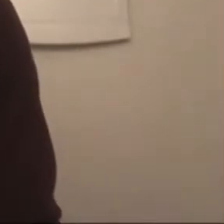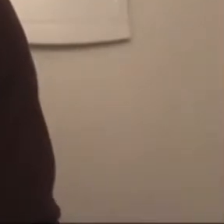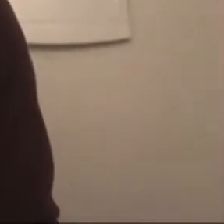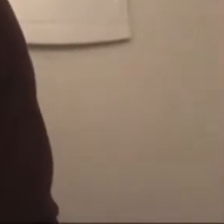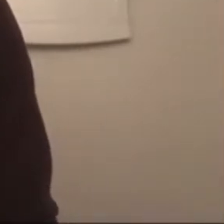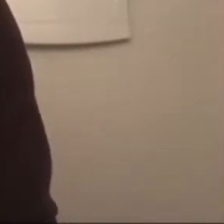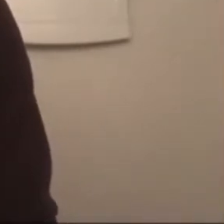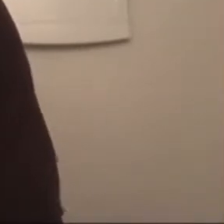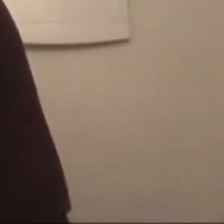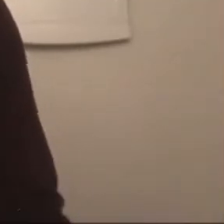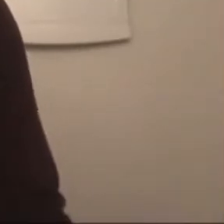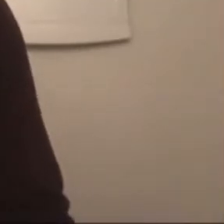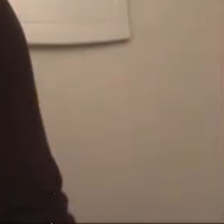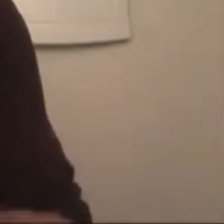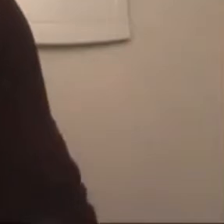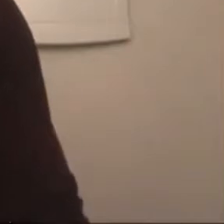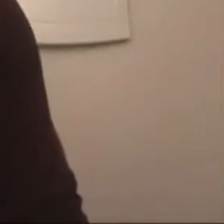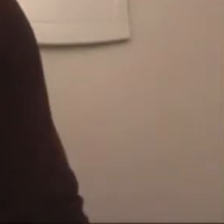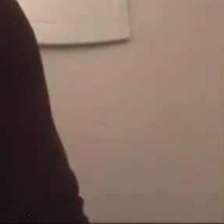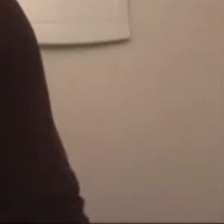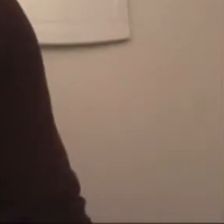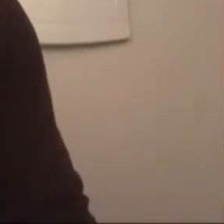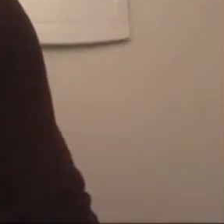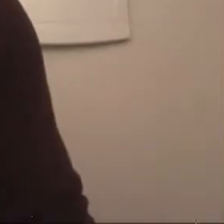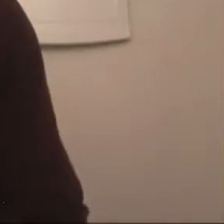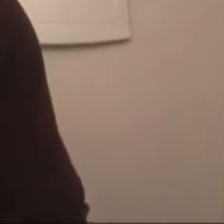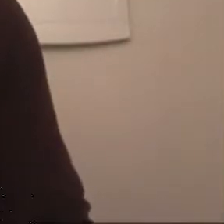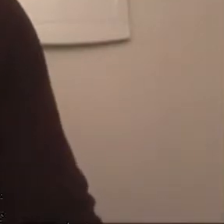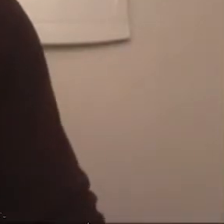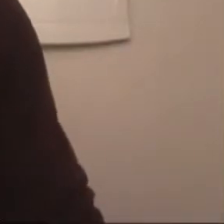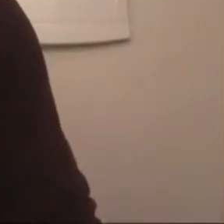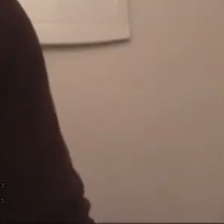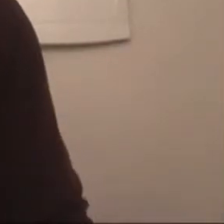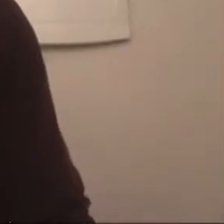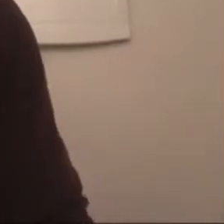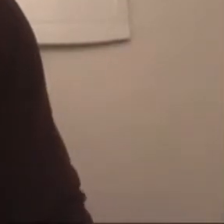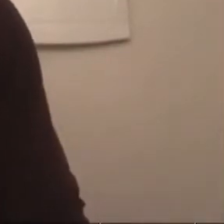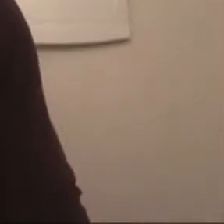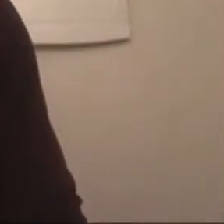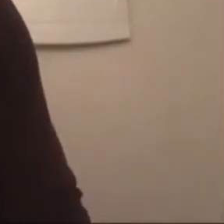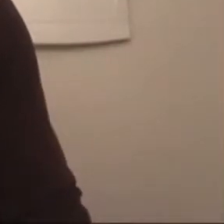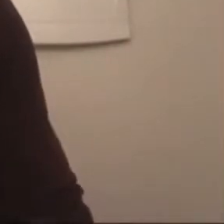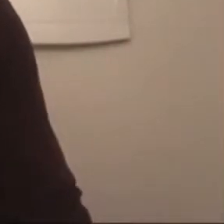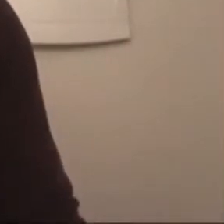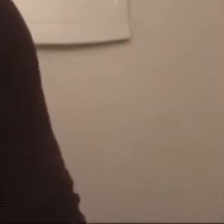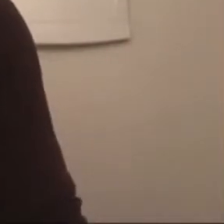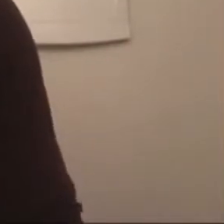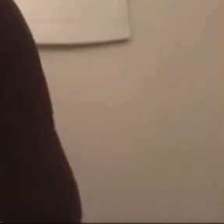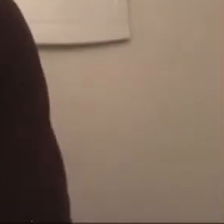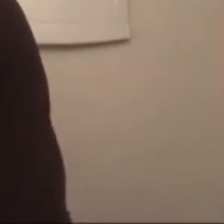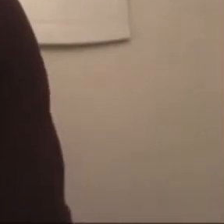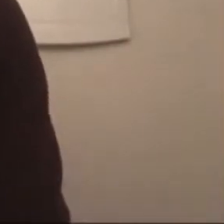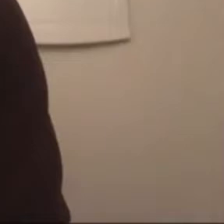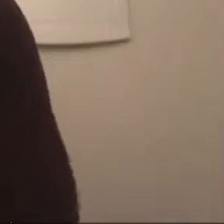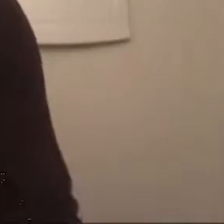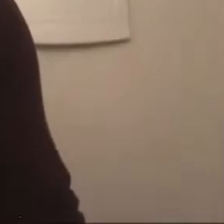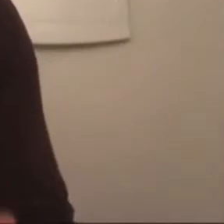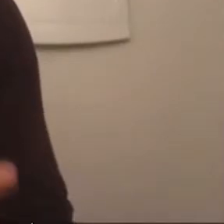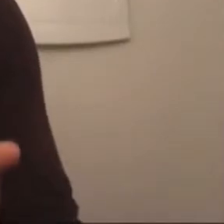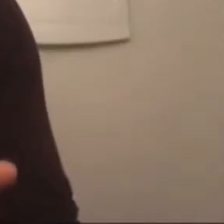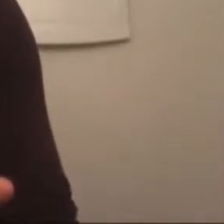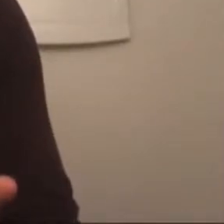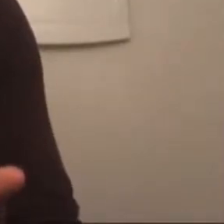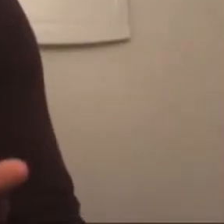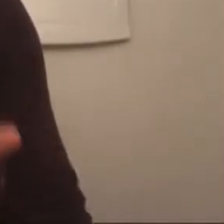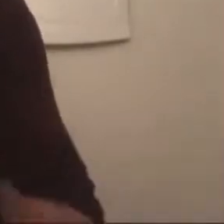Tomé. É, não só com miniaturas, mas ele faz pinturas, faz roupa, gente, ele é um artista. Um artista completo. Muito bom.